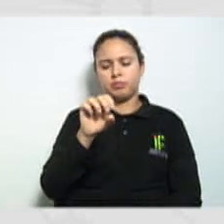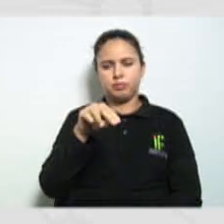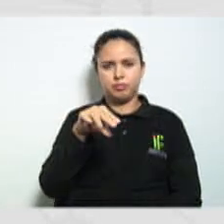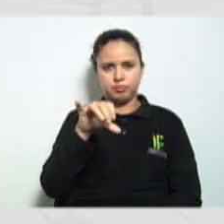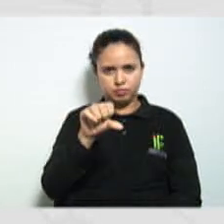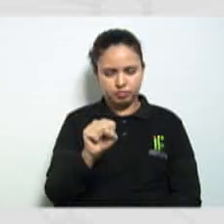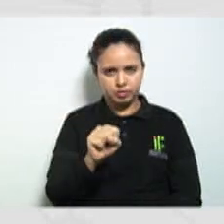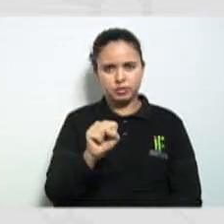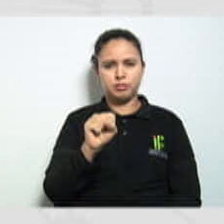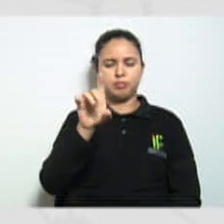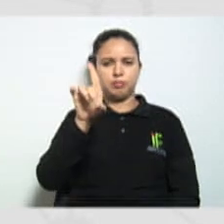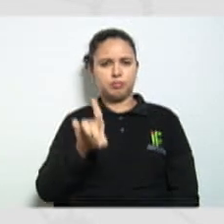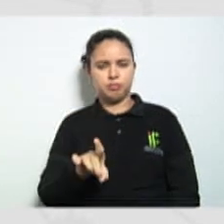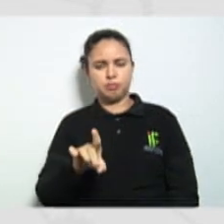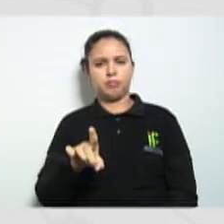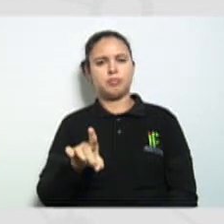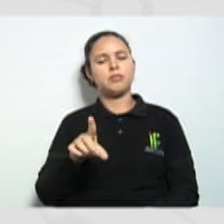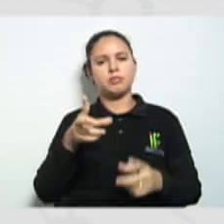às